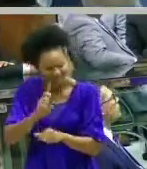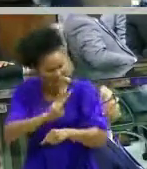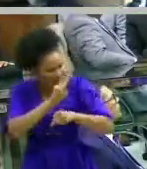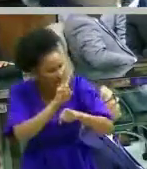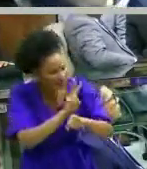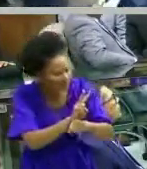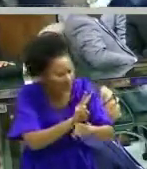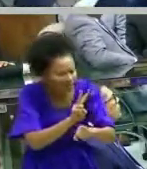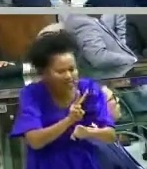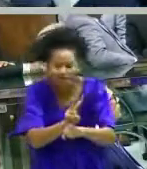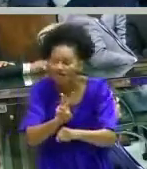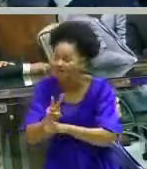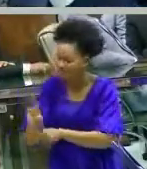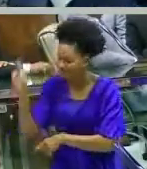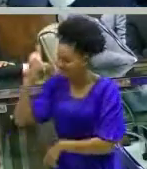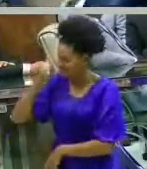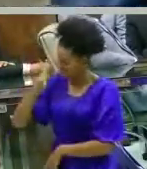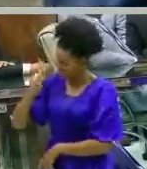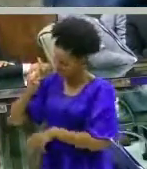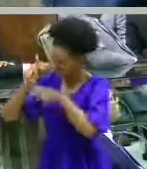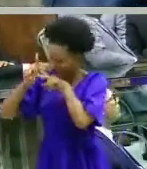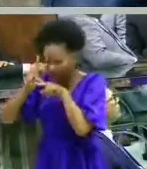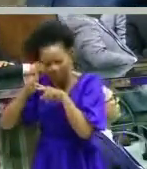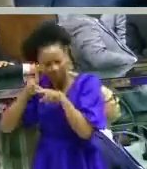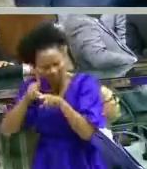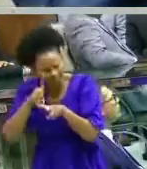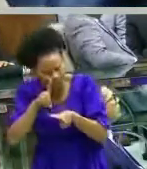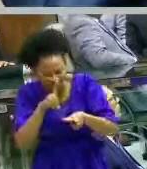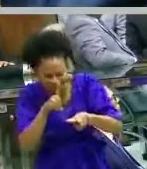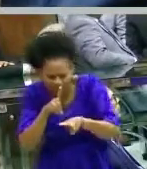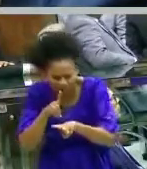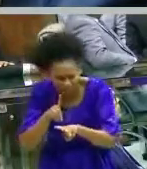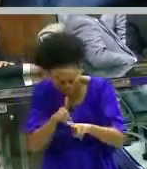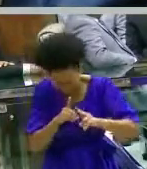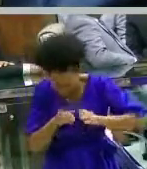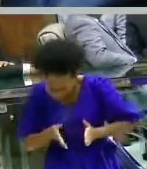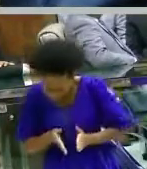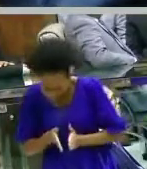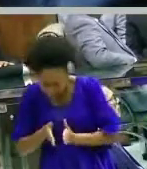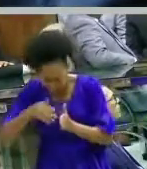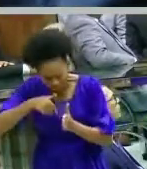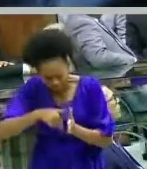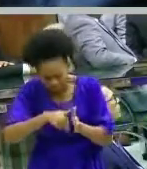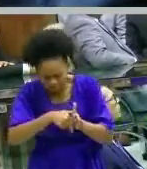eu vejo os caminhos teus.